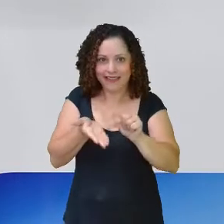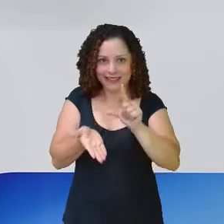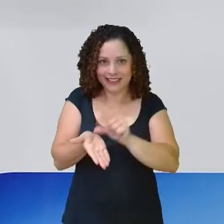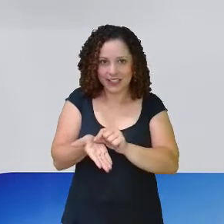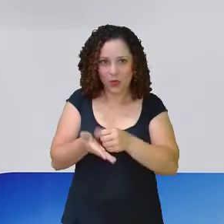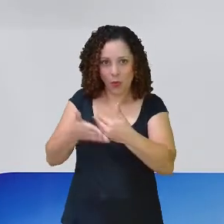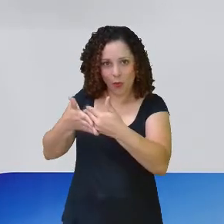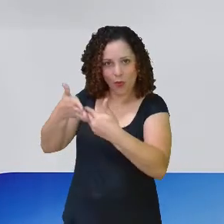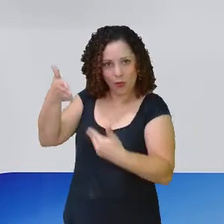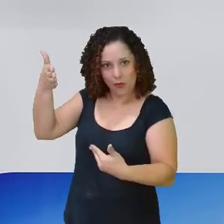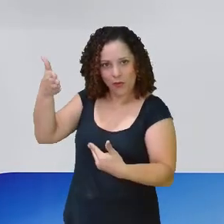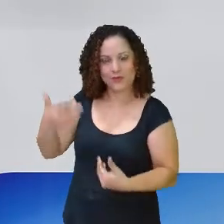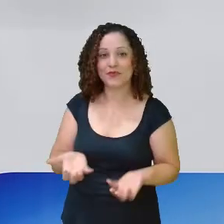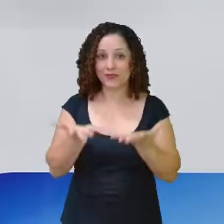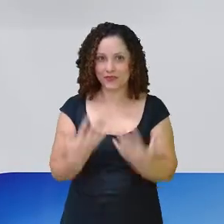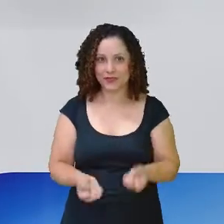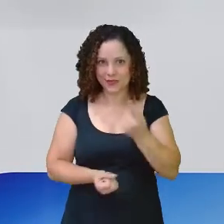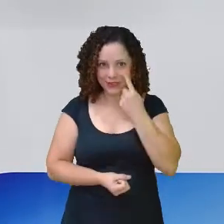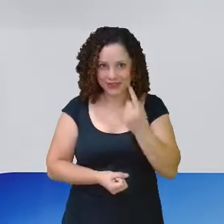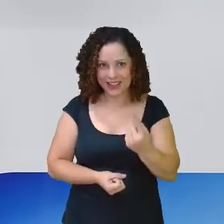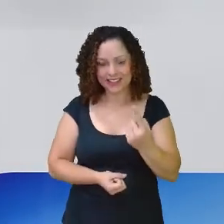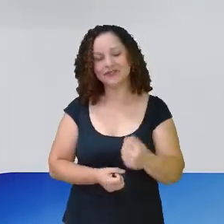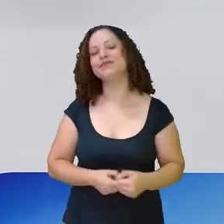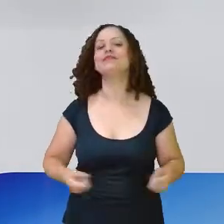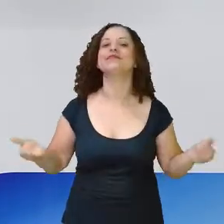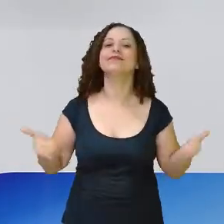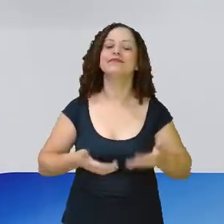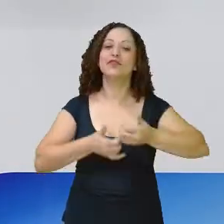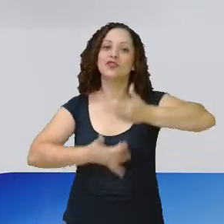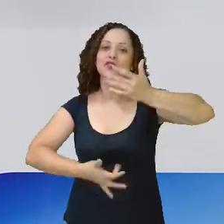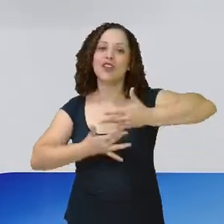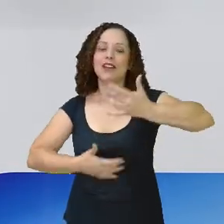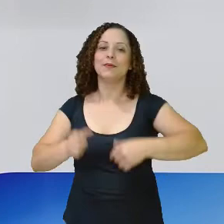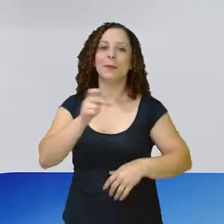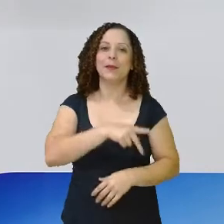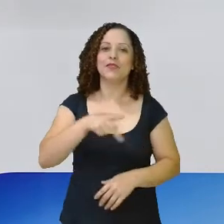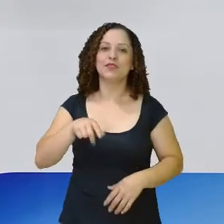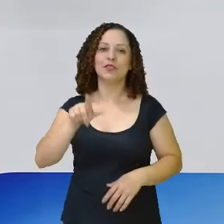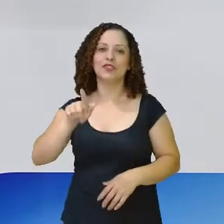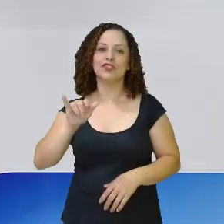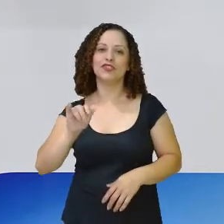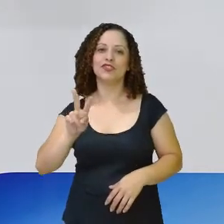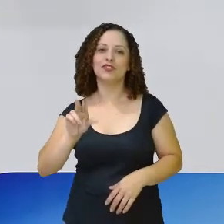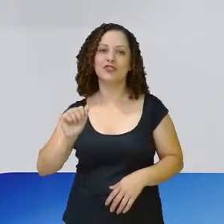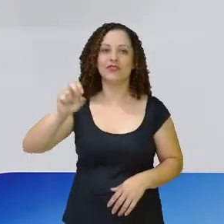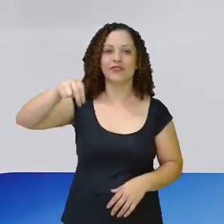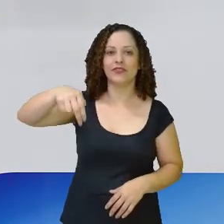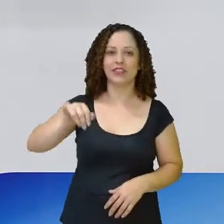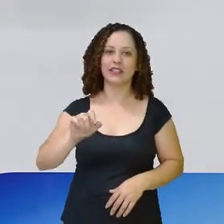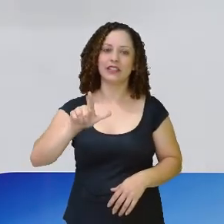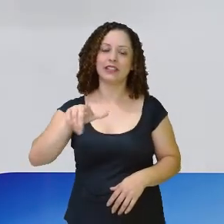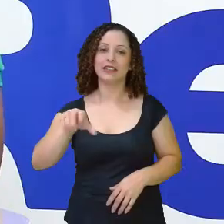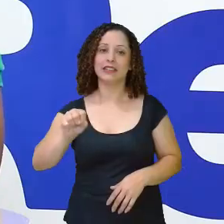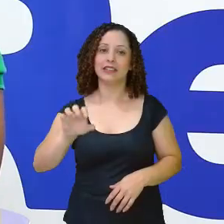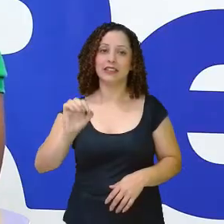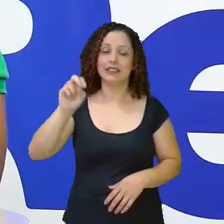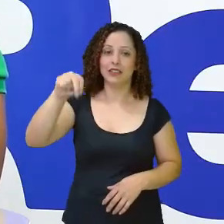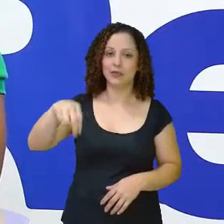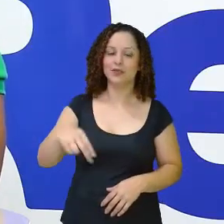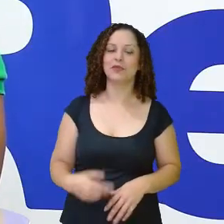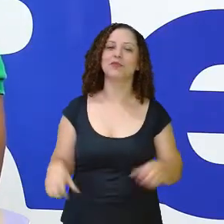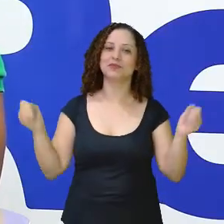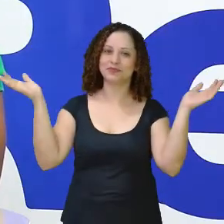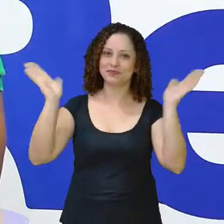é que a gente consegue fazer isso hoje? E aqui no chat comigo está o professor Givanilson Soares. Seja muito bem-vindo, professor. Olá, professora. Já estou